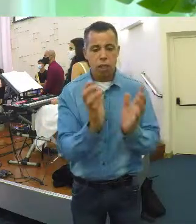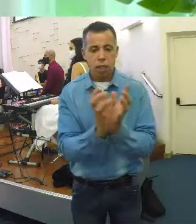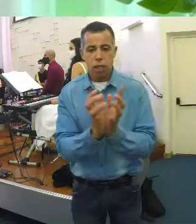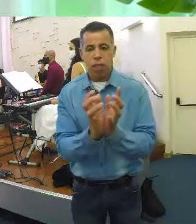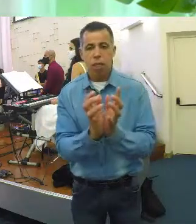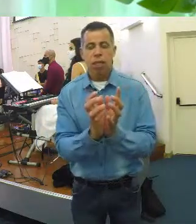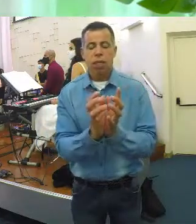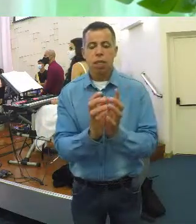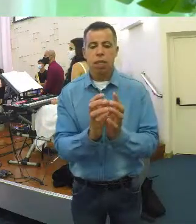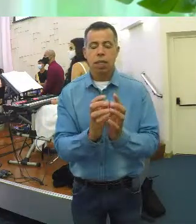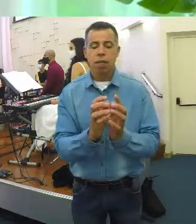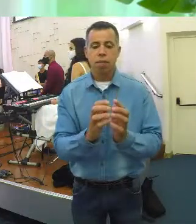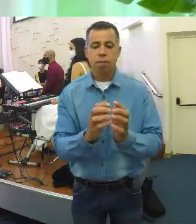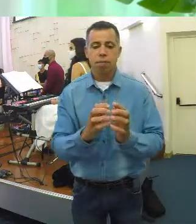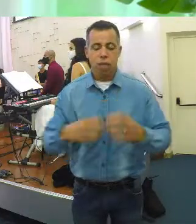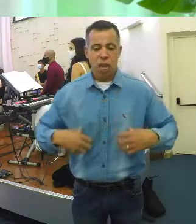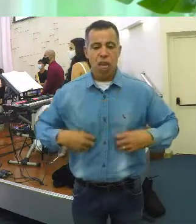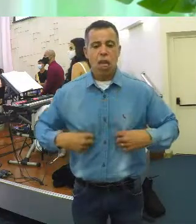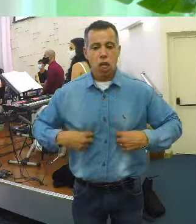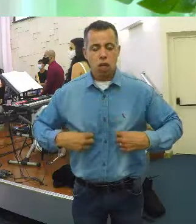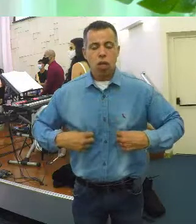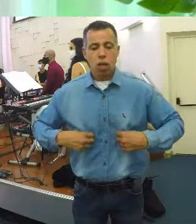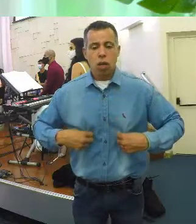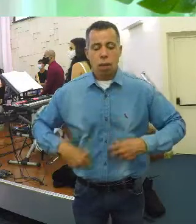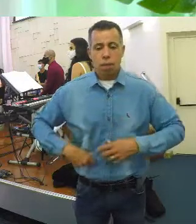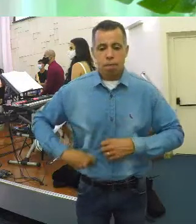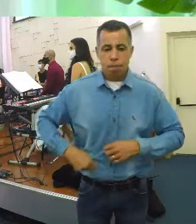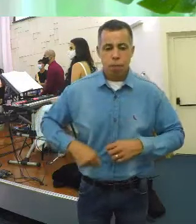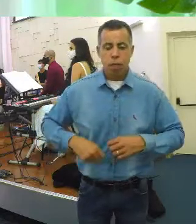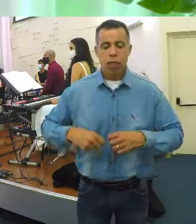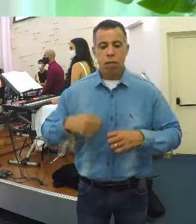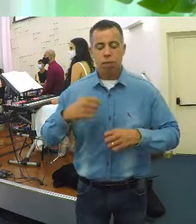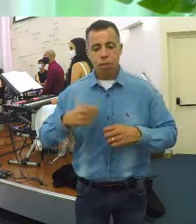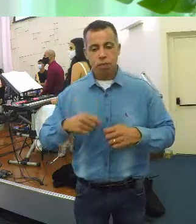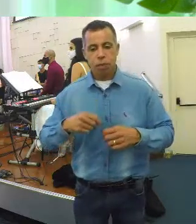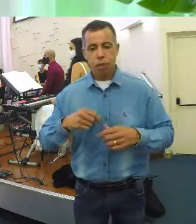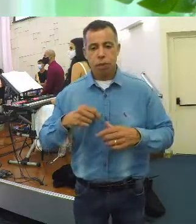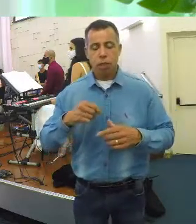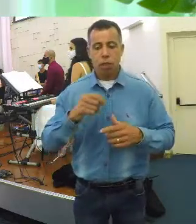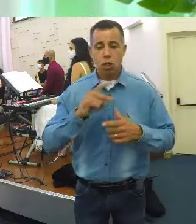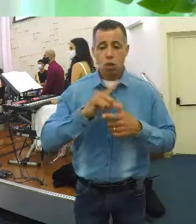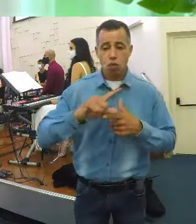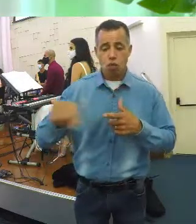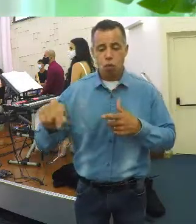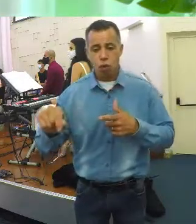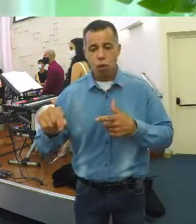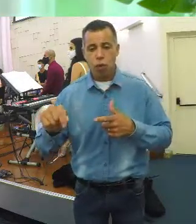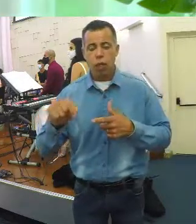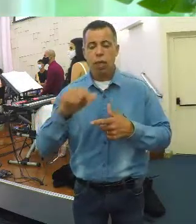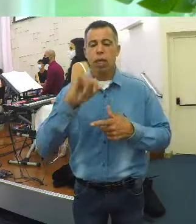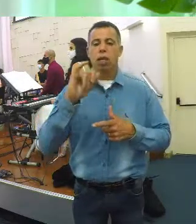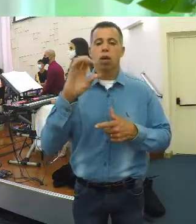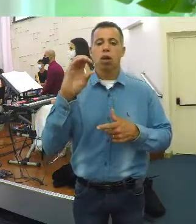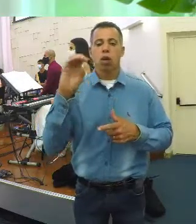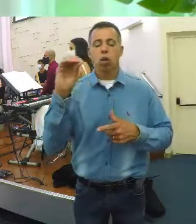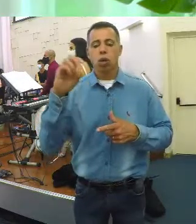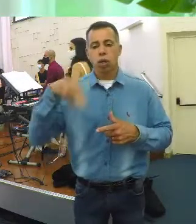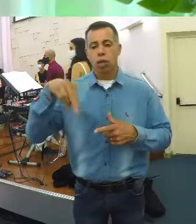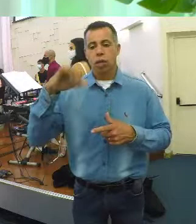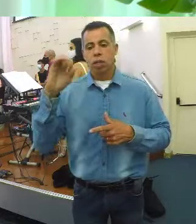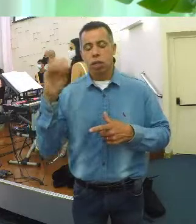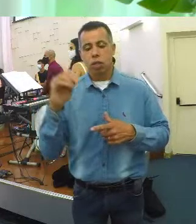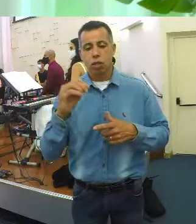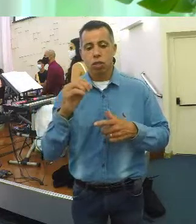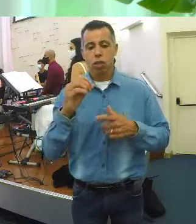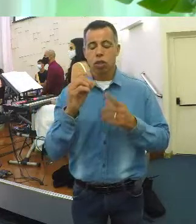estes, sacudindo contra aqueles o pó dos pés, partiram para Icônio. Os discípulos, porém,